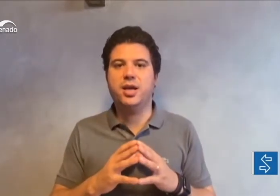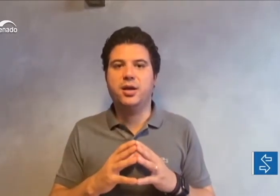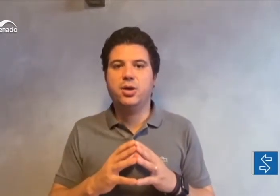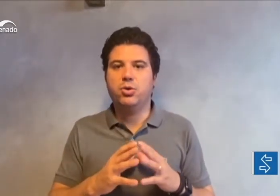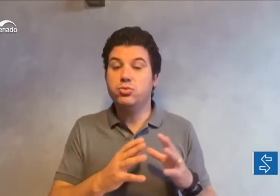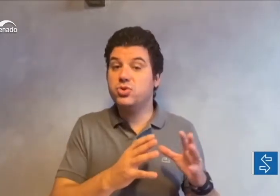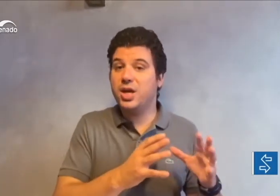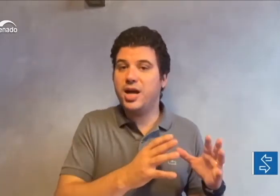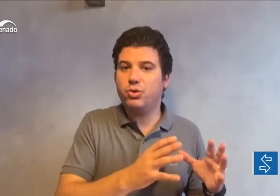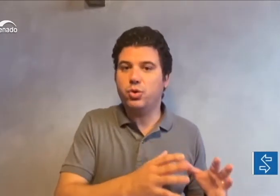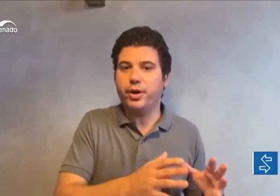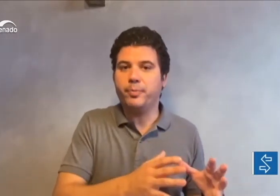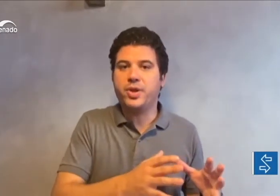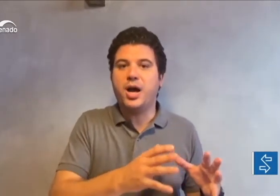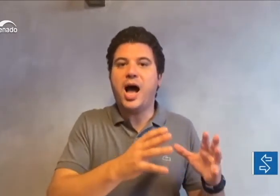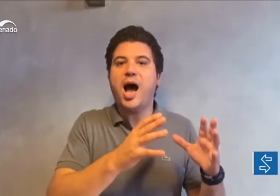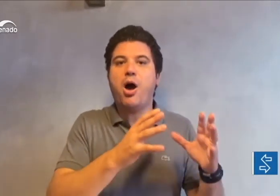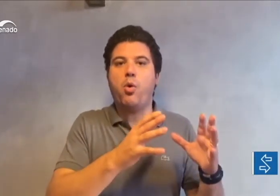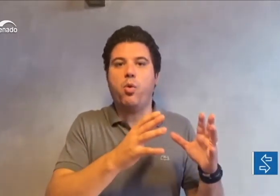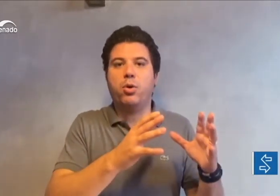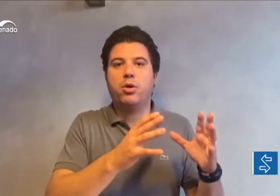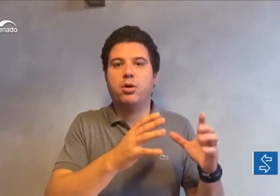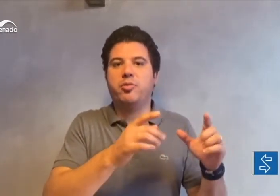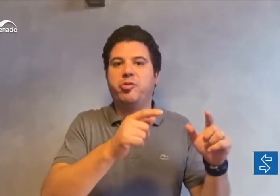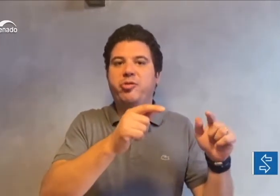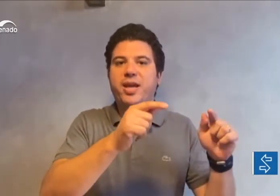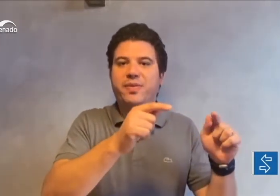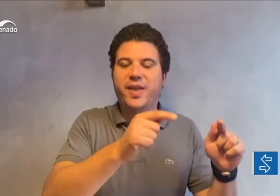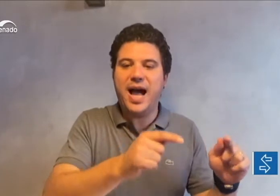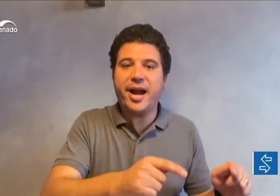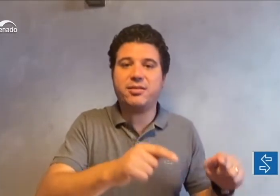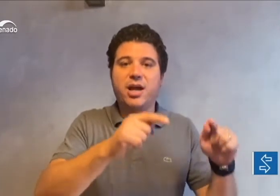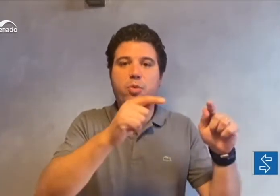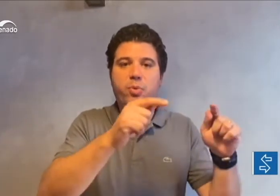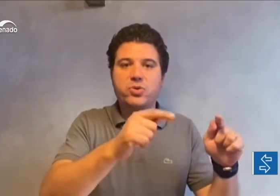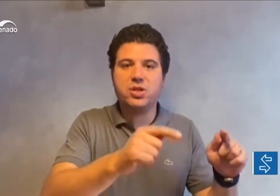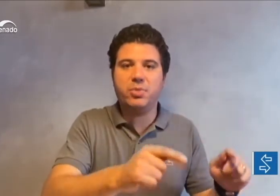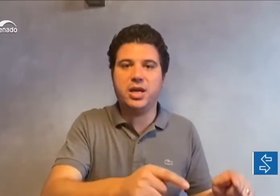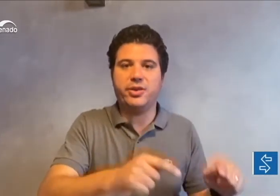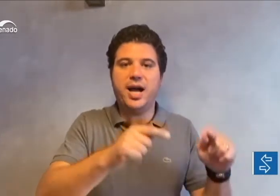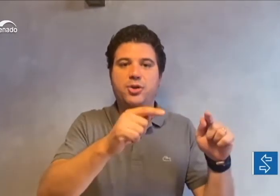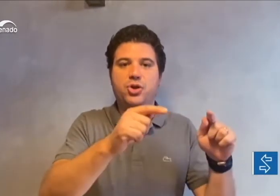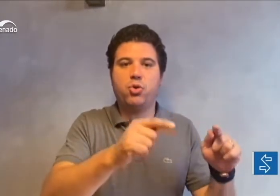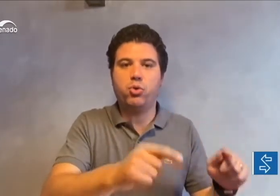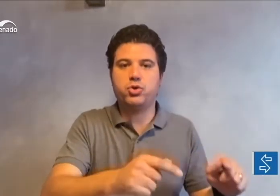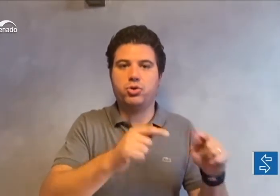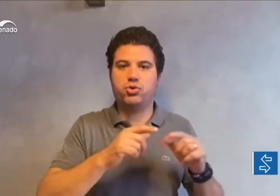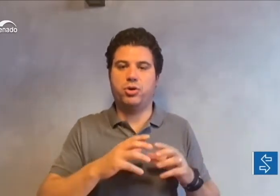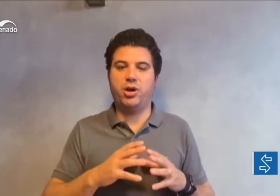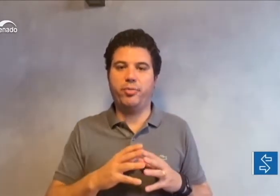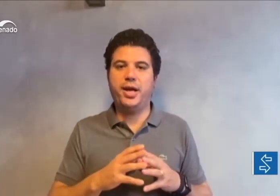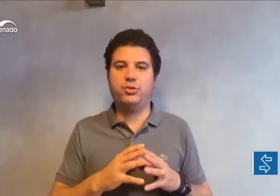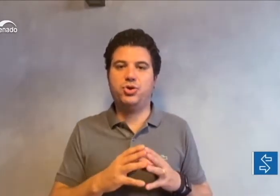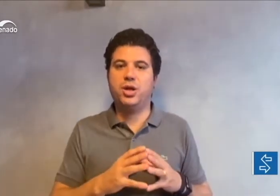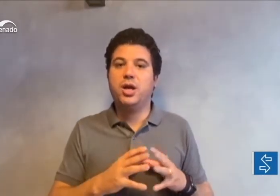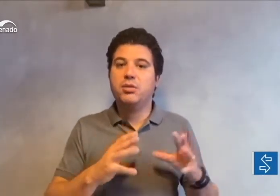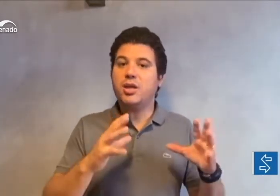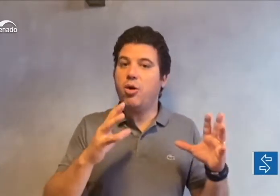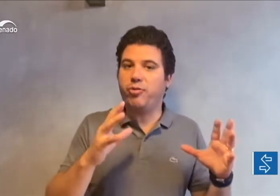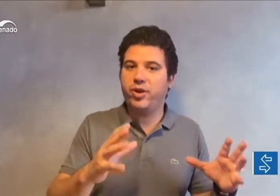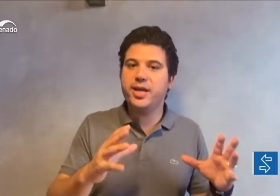E um senador, ao vedar tal possibilidade